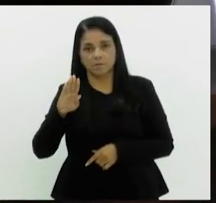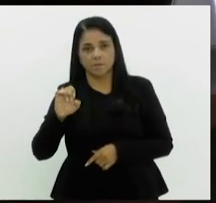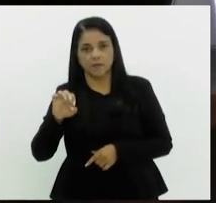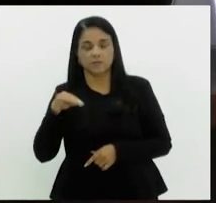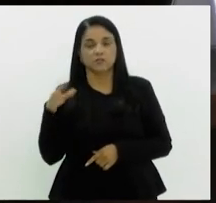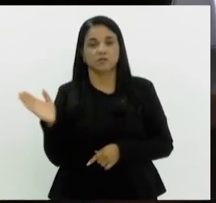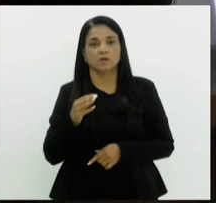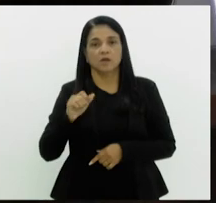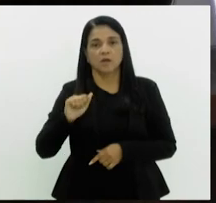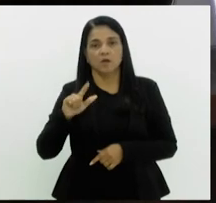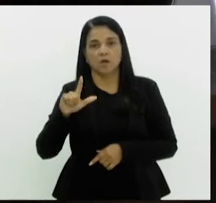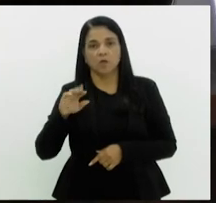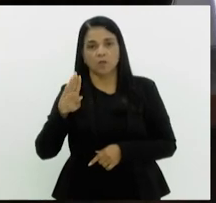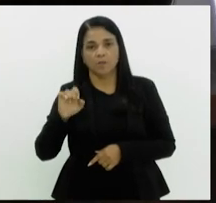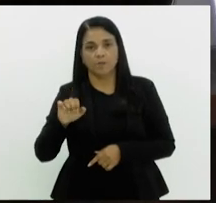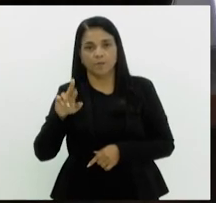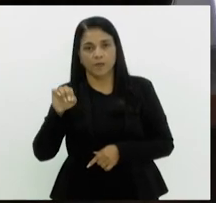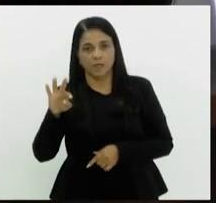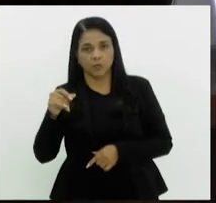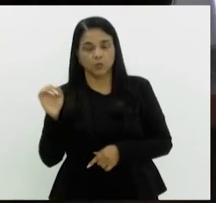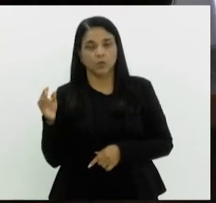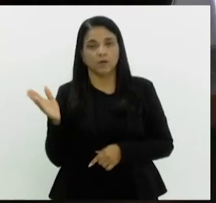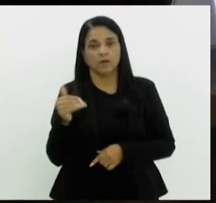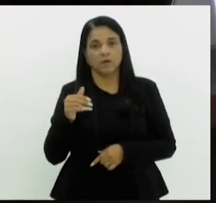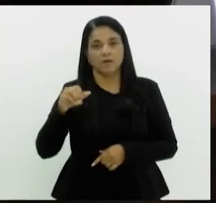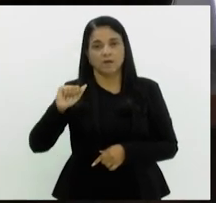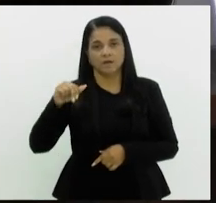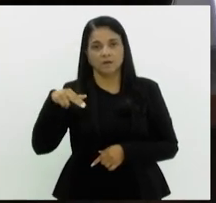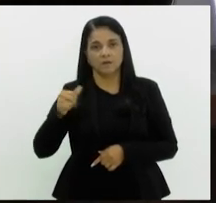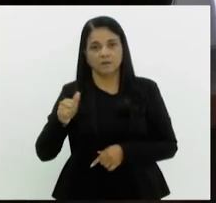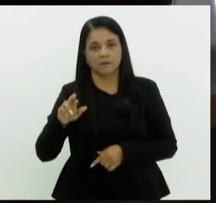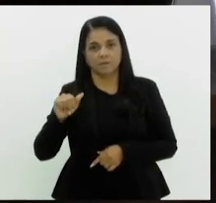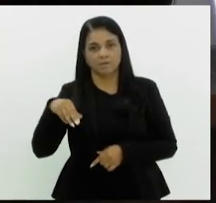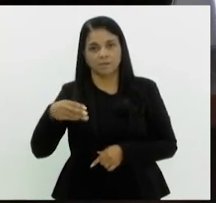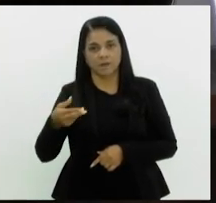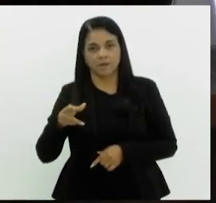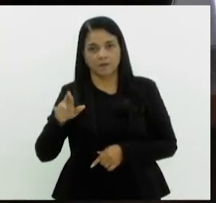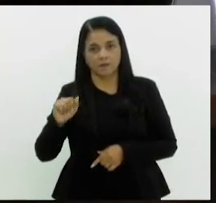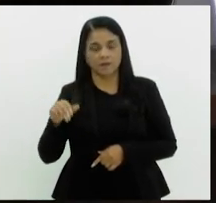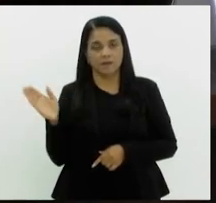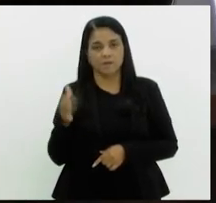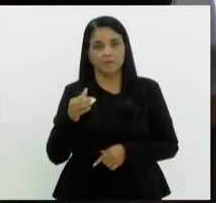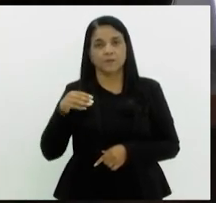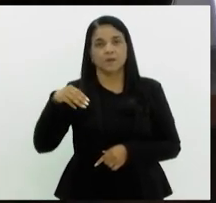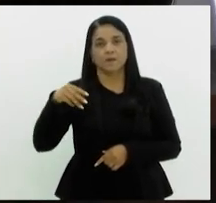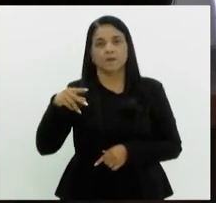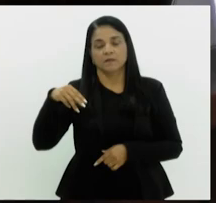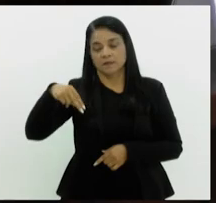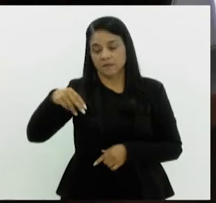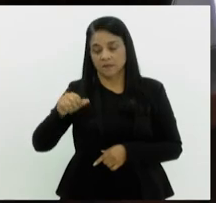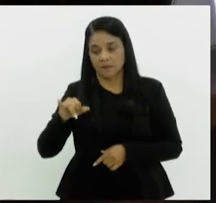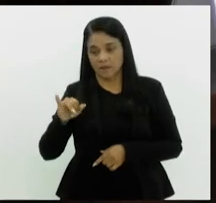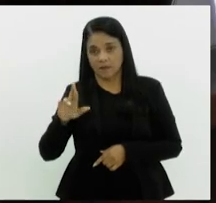Flisgo, Asfilófio Filho, Ana Maria Felipe, Poli Gomes, Naira Fernandes. Bem, gente, se eu estou hoje